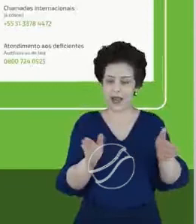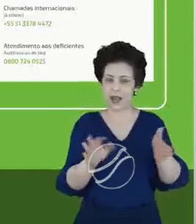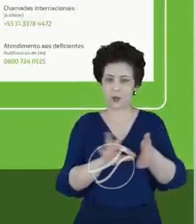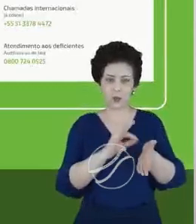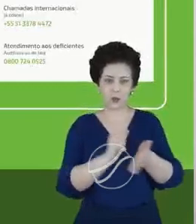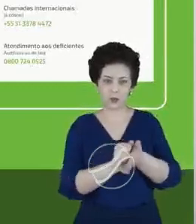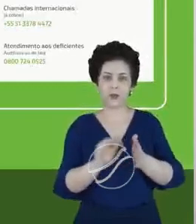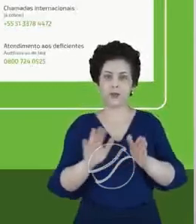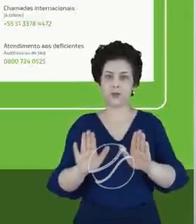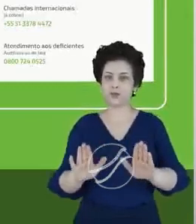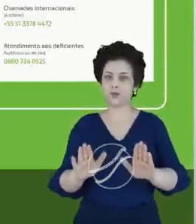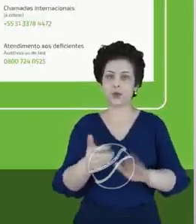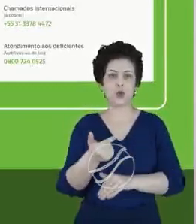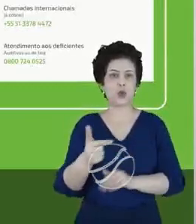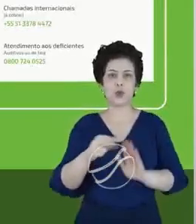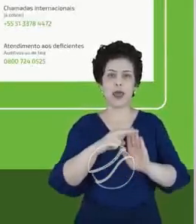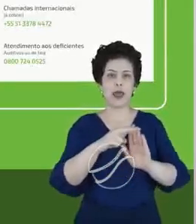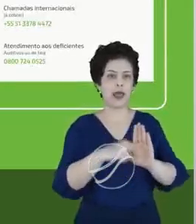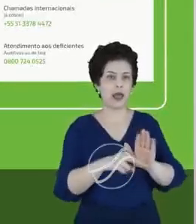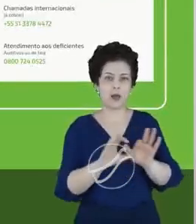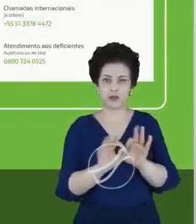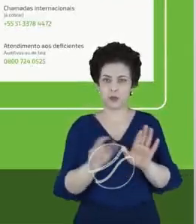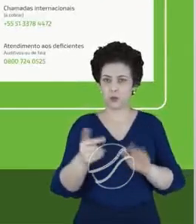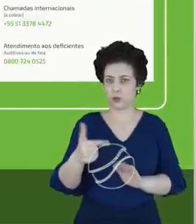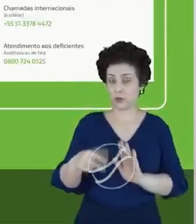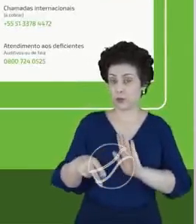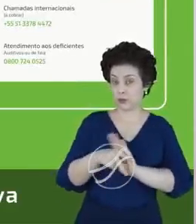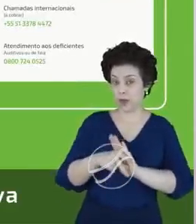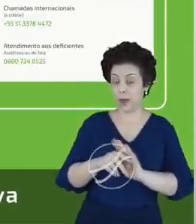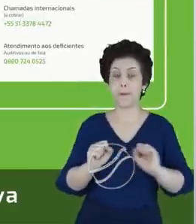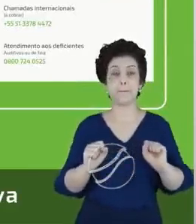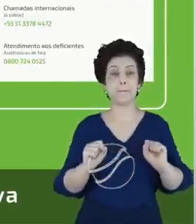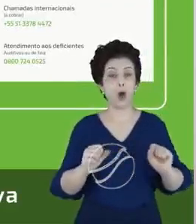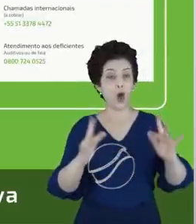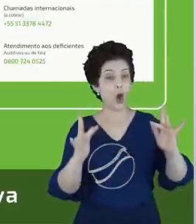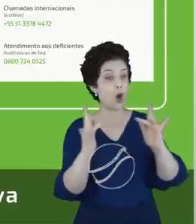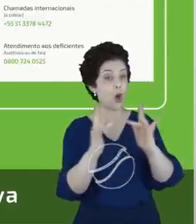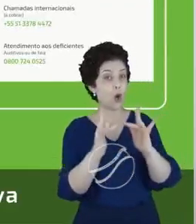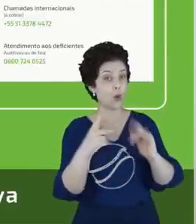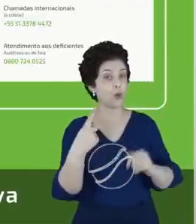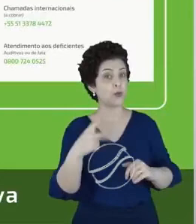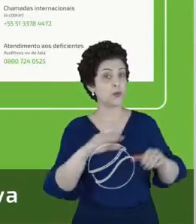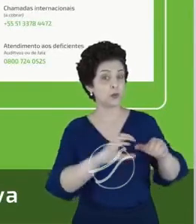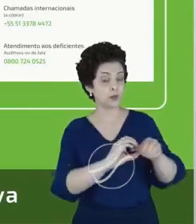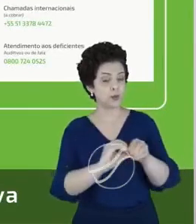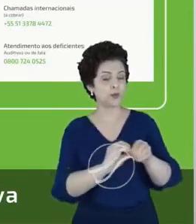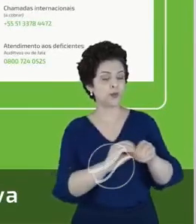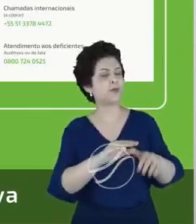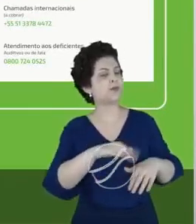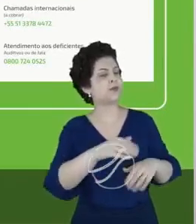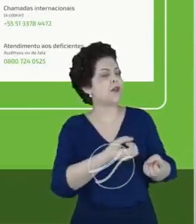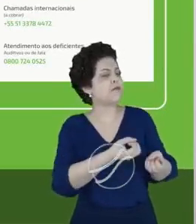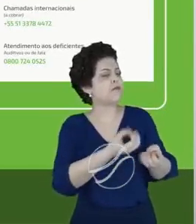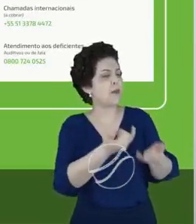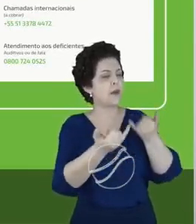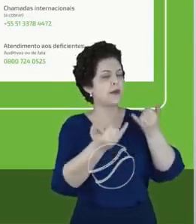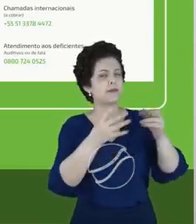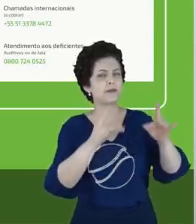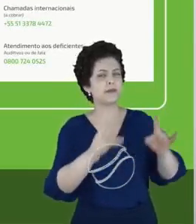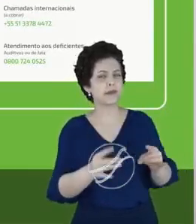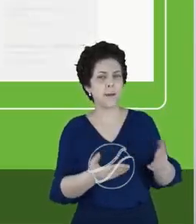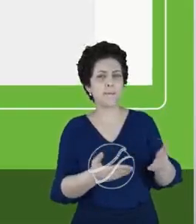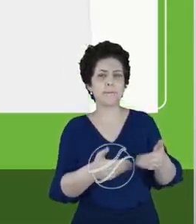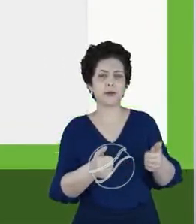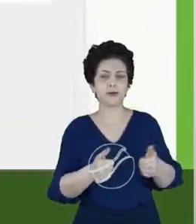temos um valor bem interessante esse ano a cooperativa no ano passado é destino aí quase um milhão de reais desse país segundo